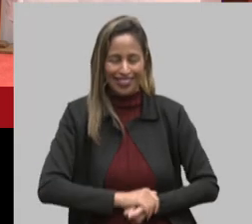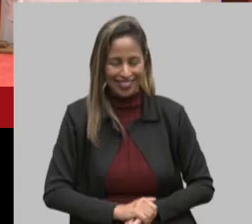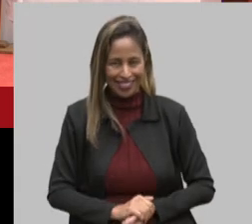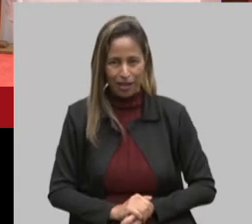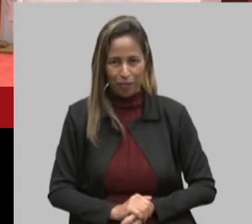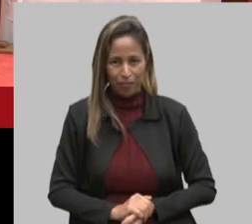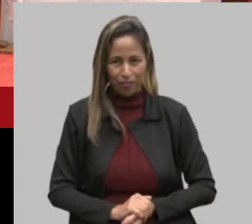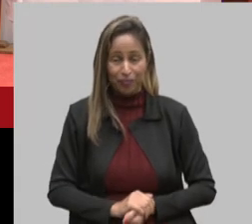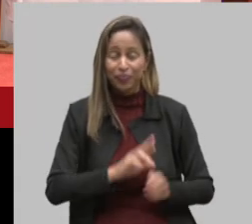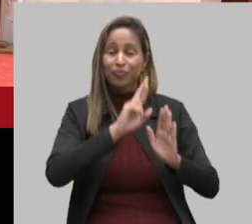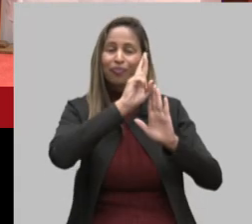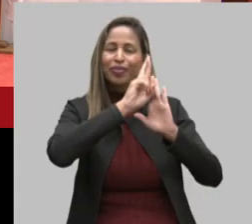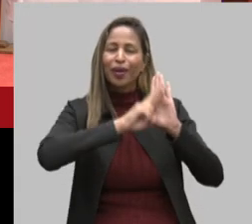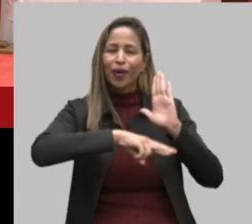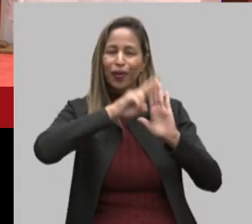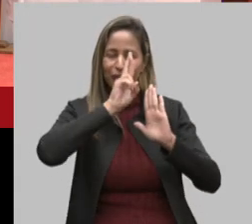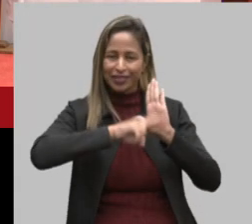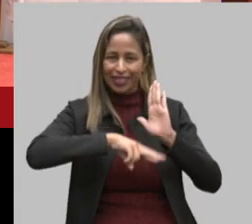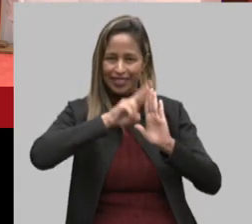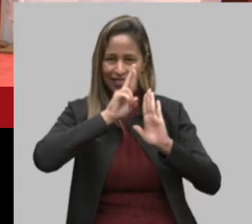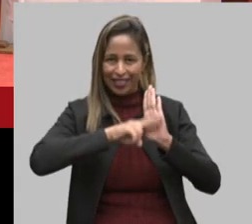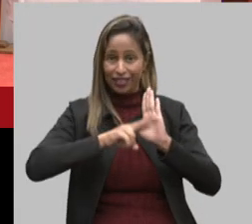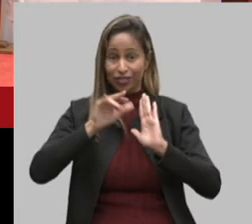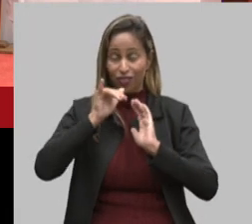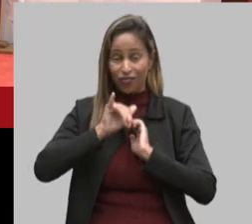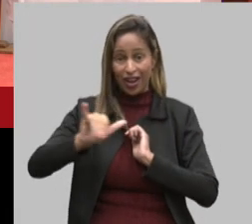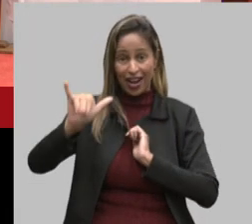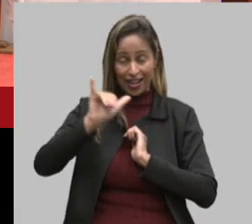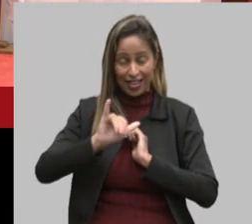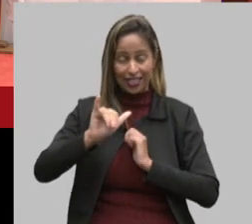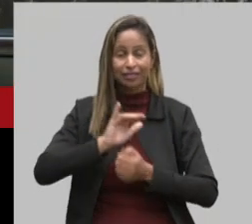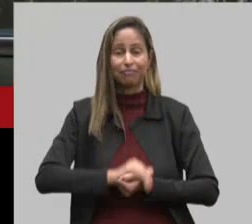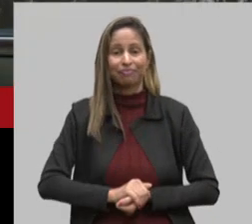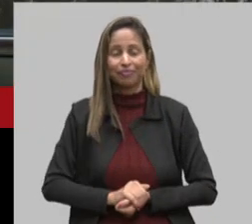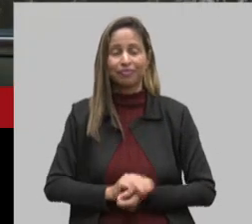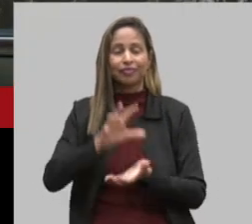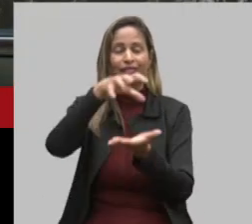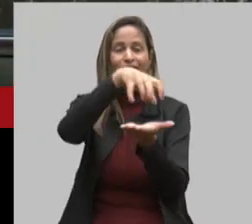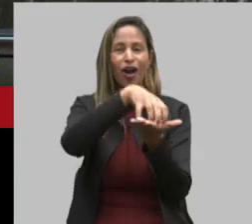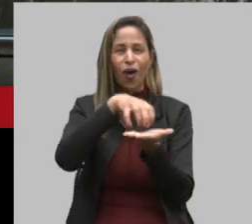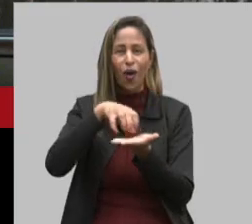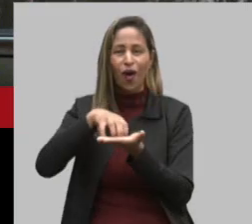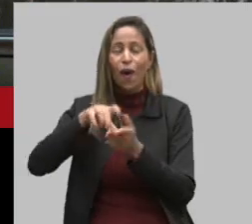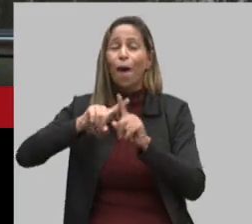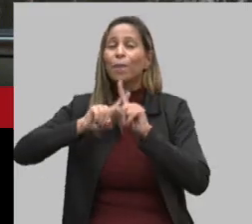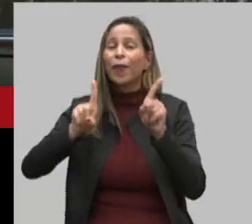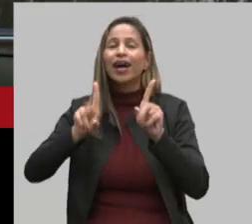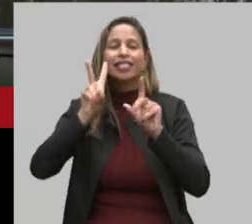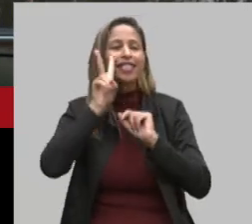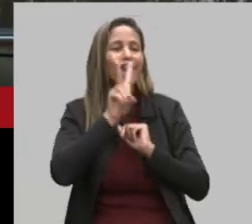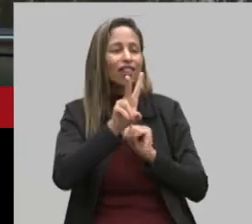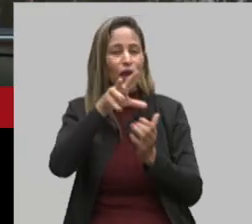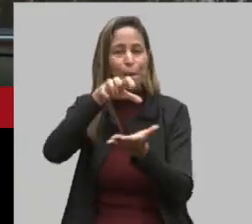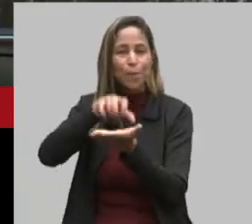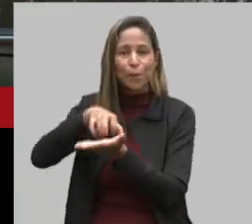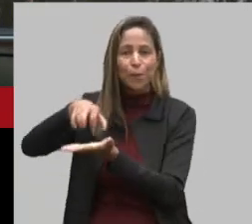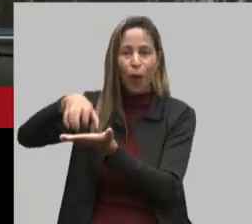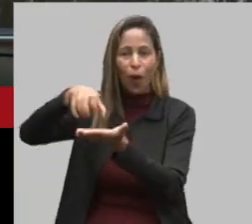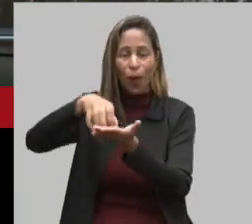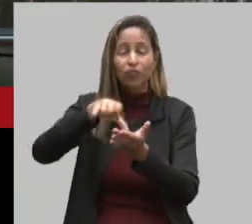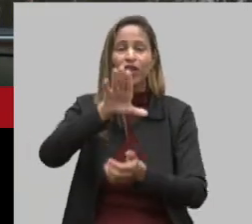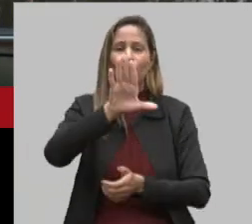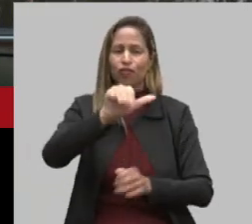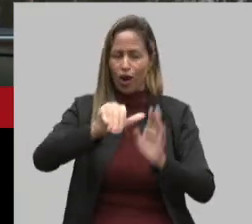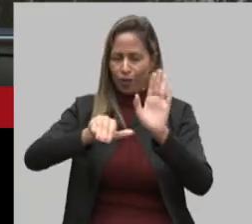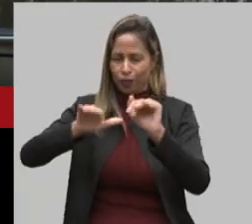roteiro era o nosso locutor que falaria as os polos mas a gente quer ver cada Polo aqui então nós vamos chamar e eu